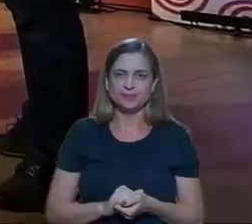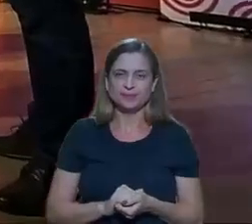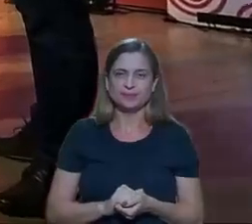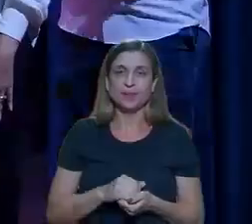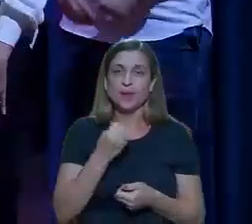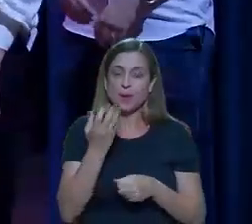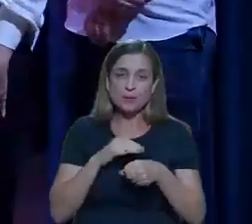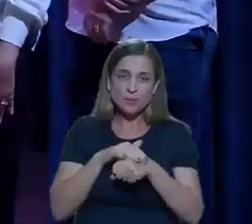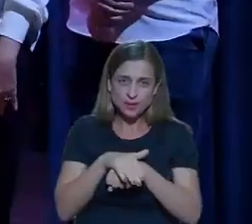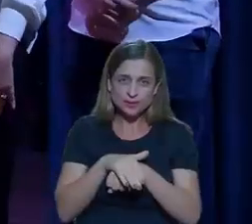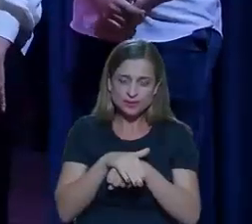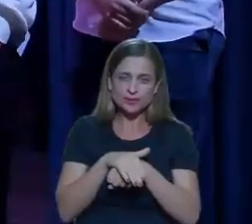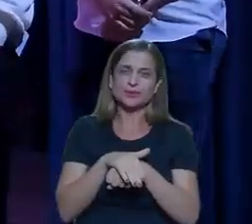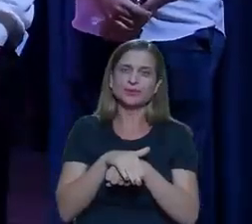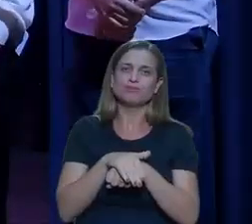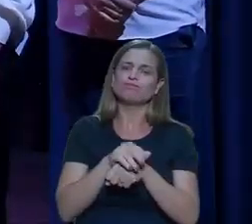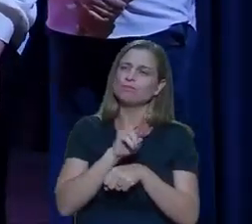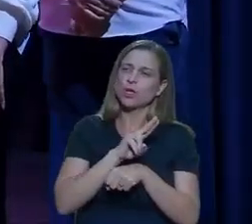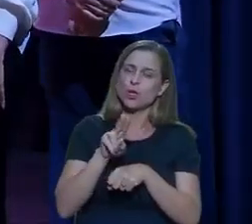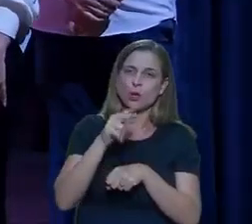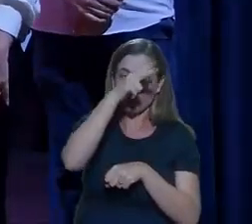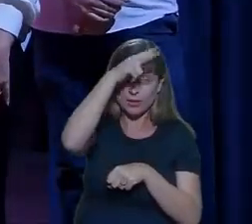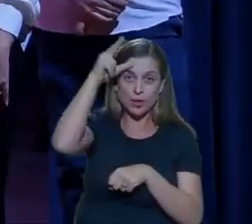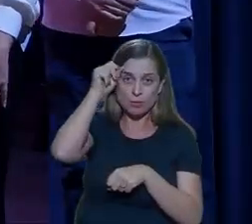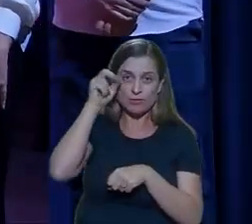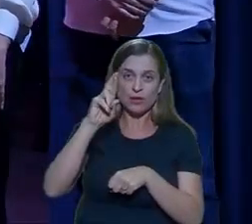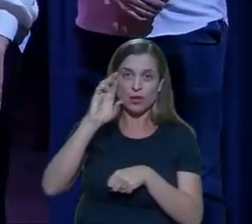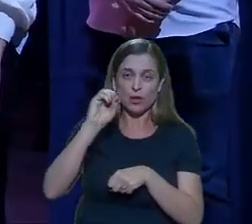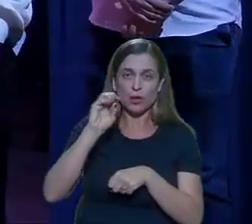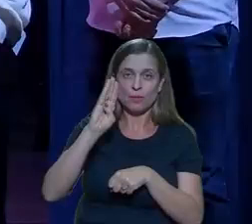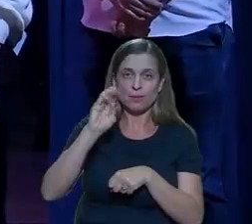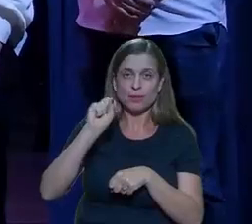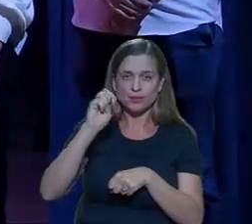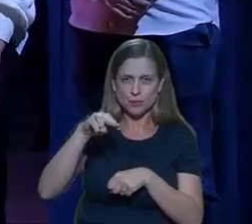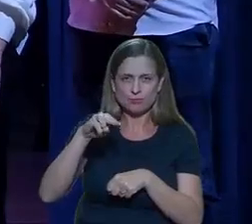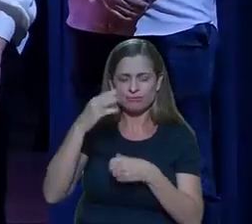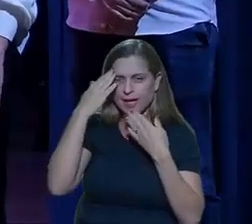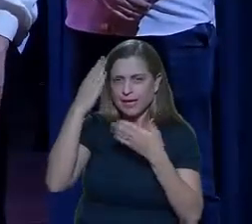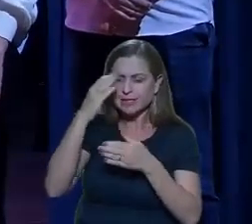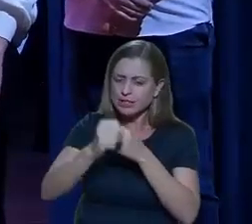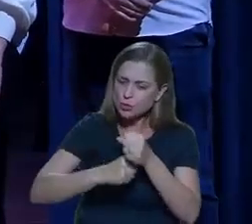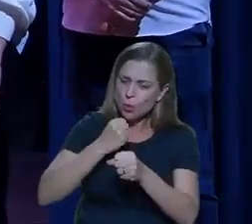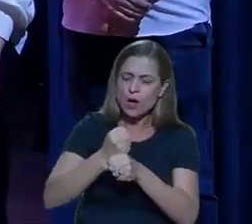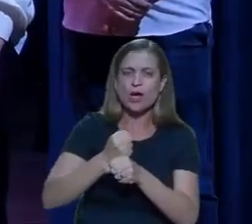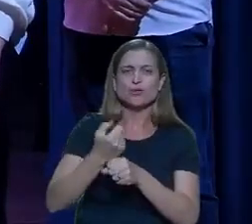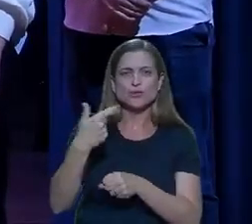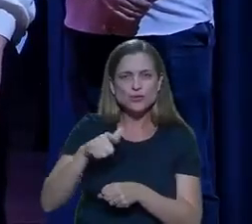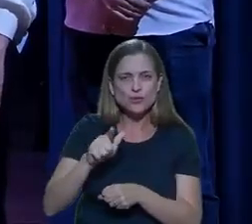Muito boa noite, Afonso. Em nome do prefeito Robson, agradeço mais um ano, né, de